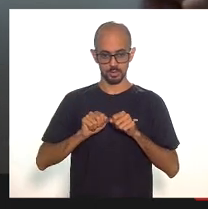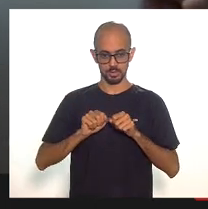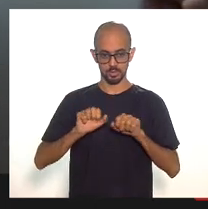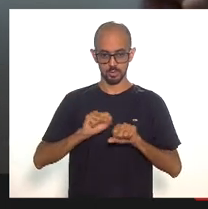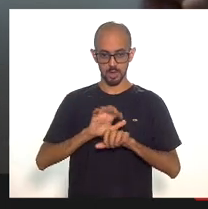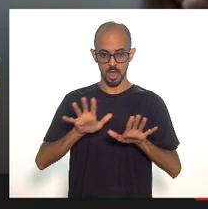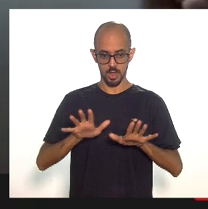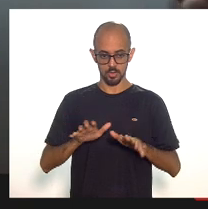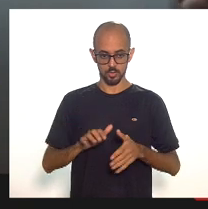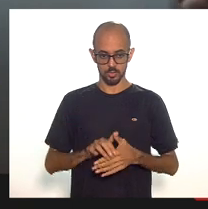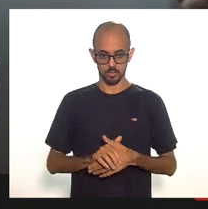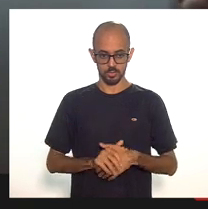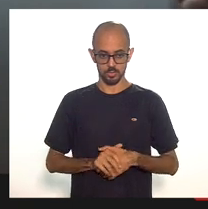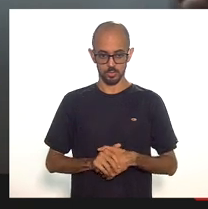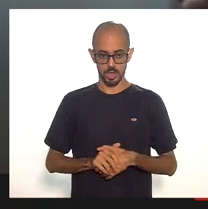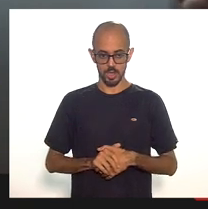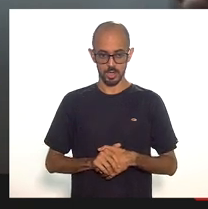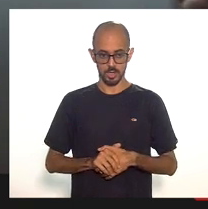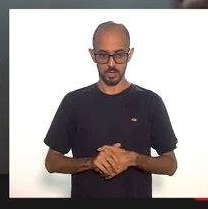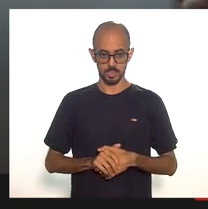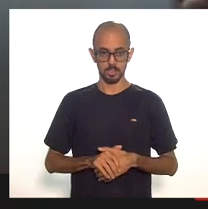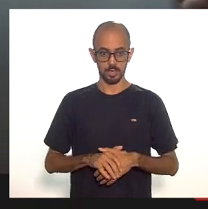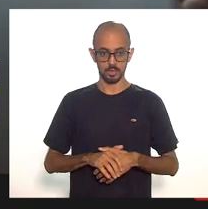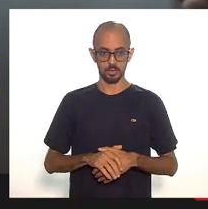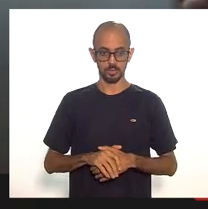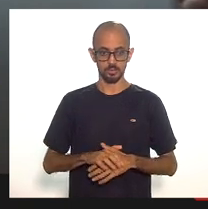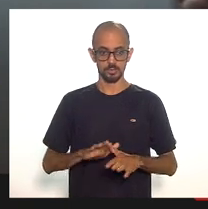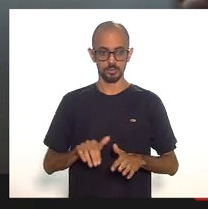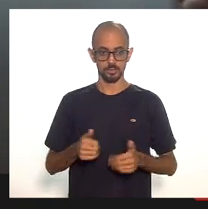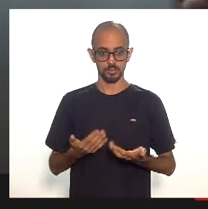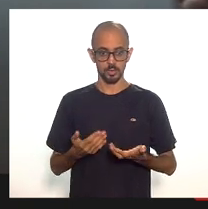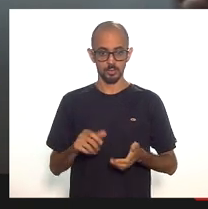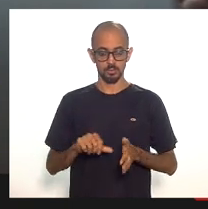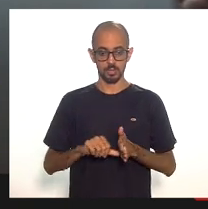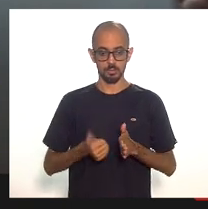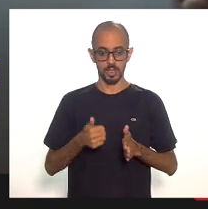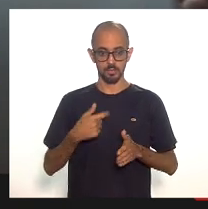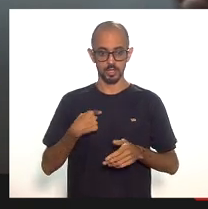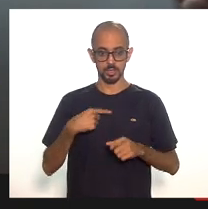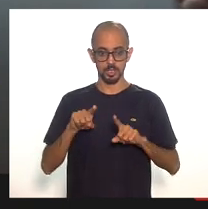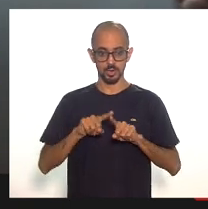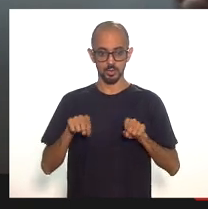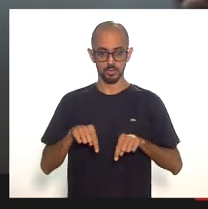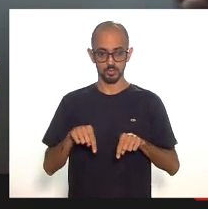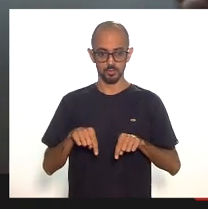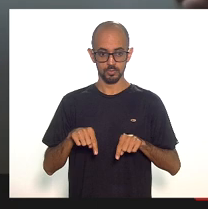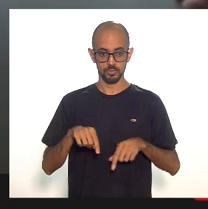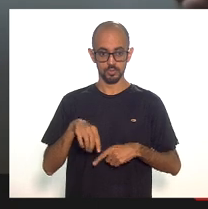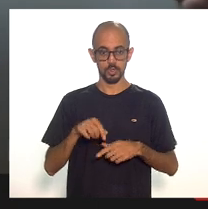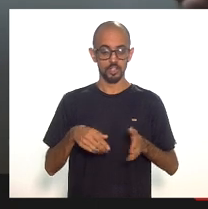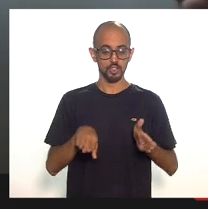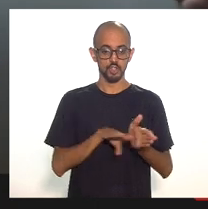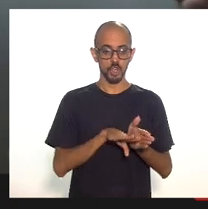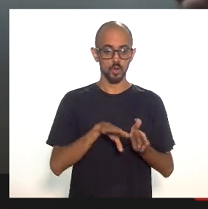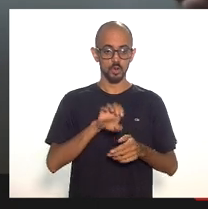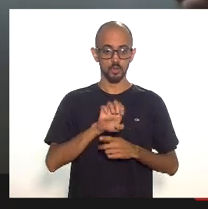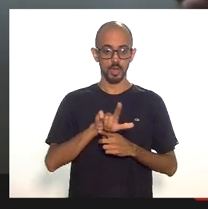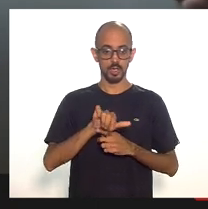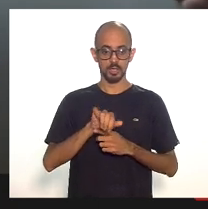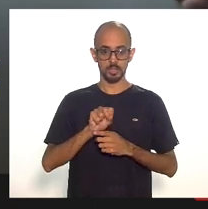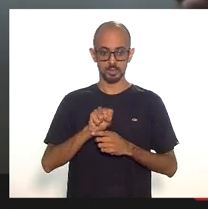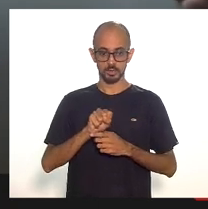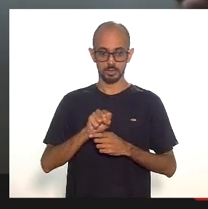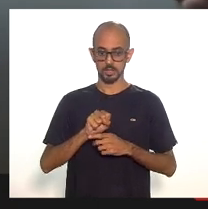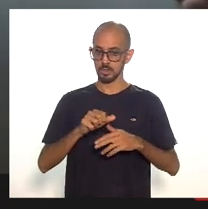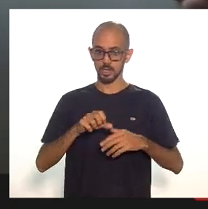clara. Reza ao servidora. Primeira vez que um servidor de carreira chega no Exército. É só isso que chega a falar, qualquer coisa